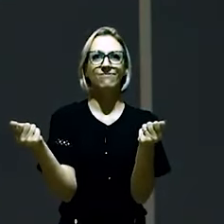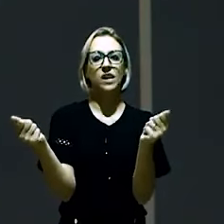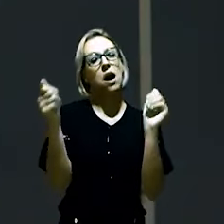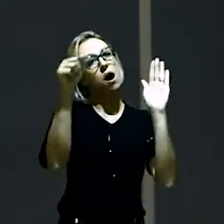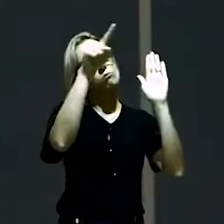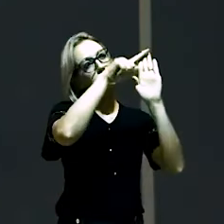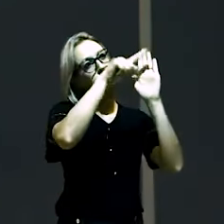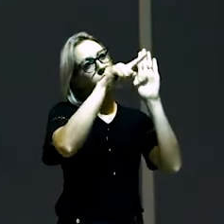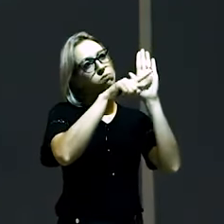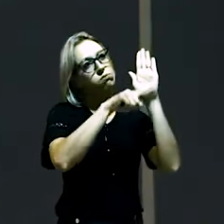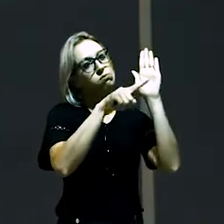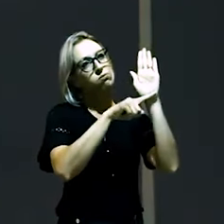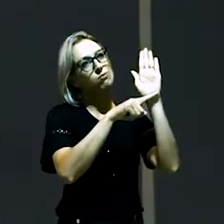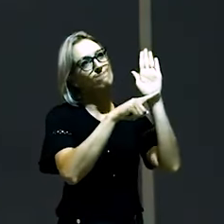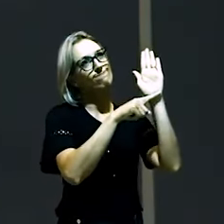nos levam a pensar